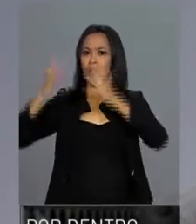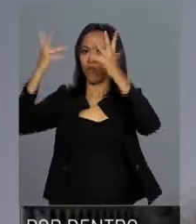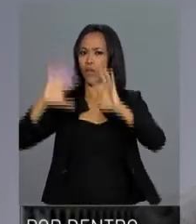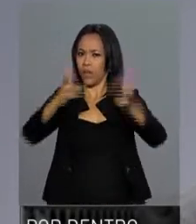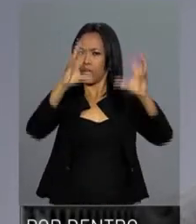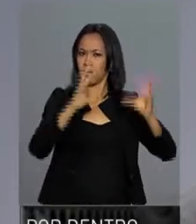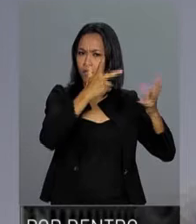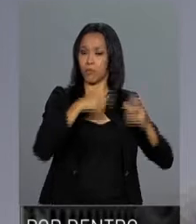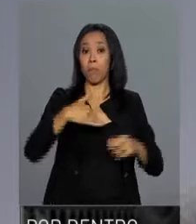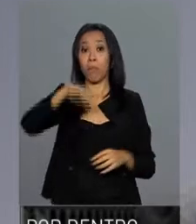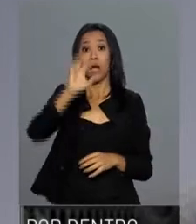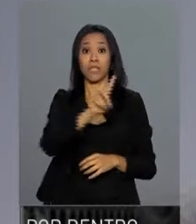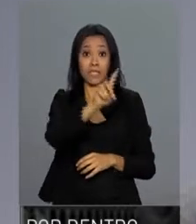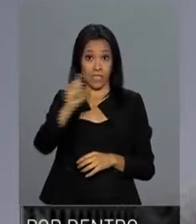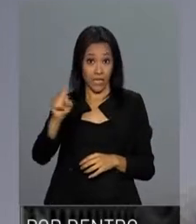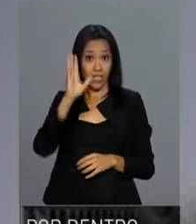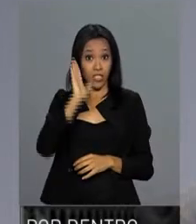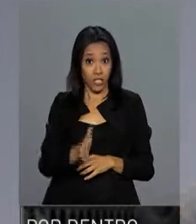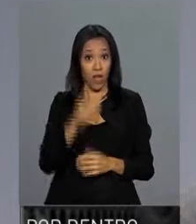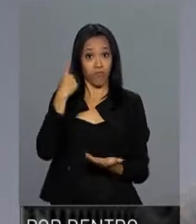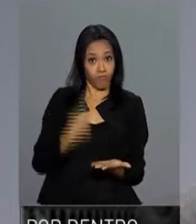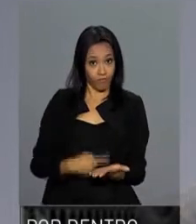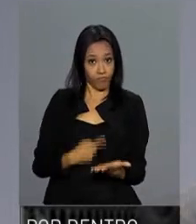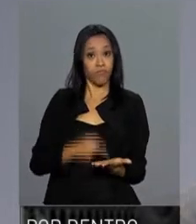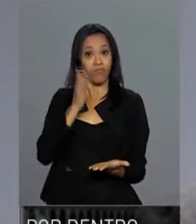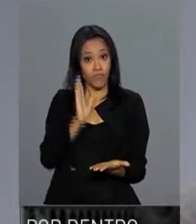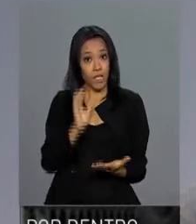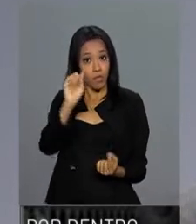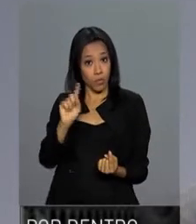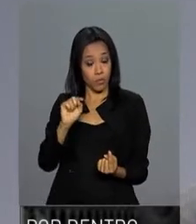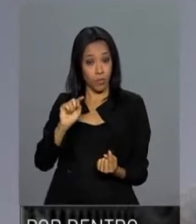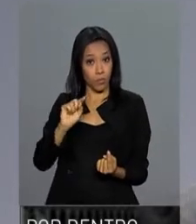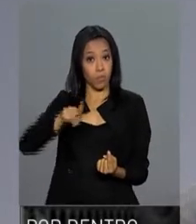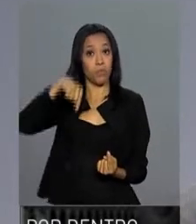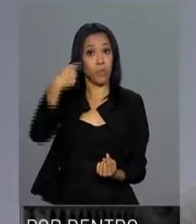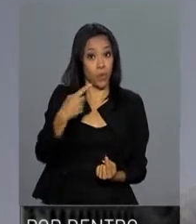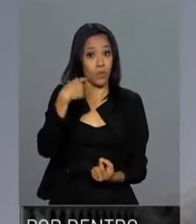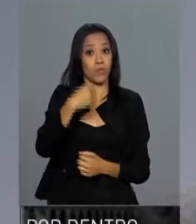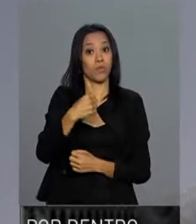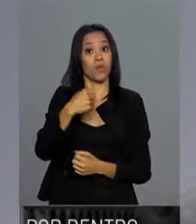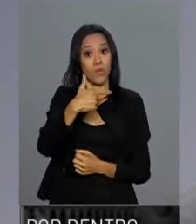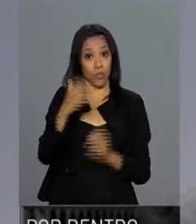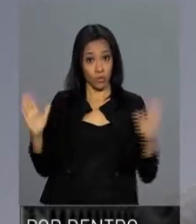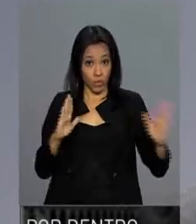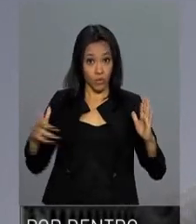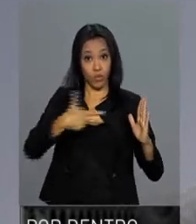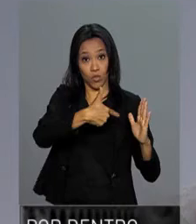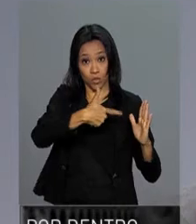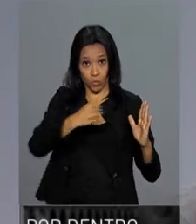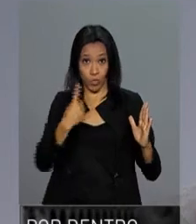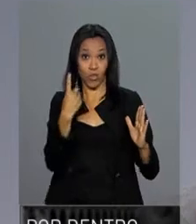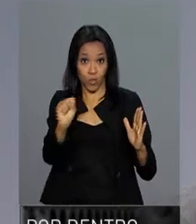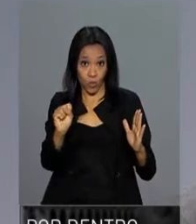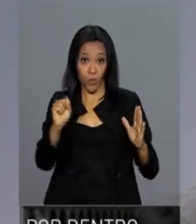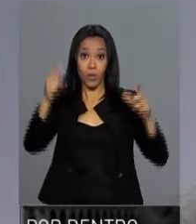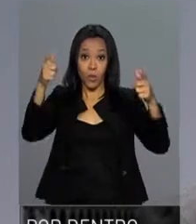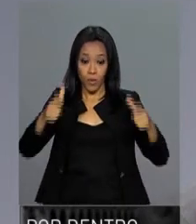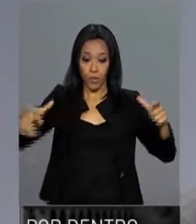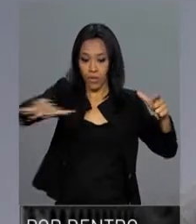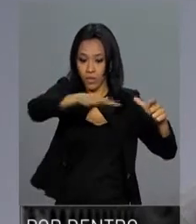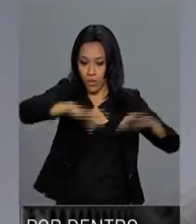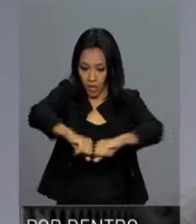mais quase 100 eventos confirmados na para o ano de 2018 ainda serem realizados na área da barra da